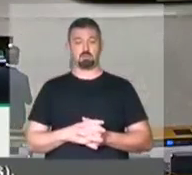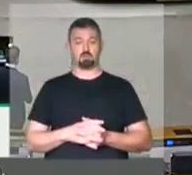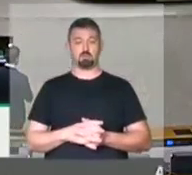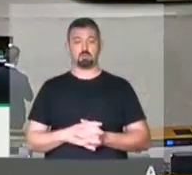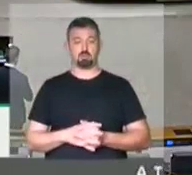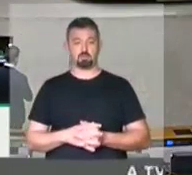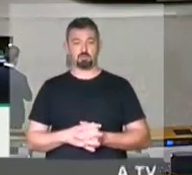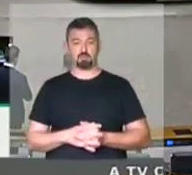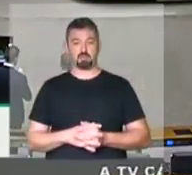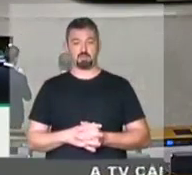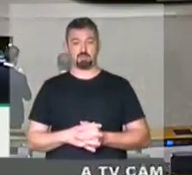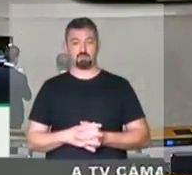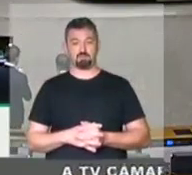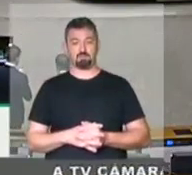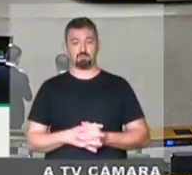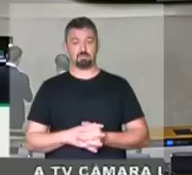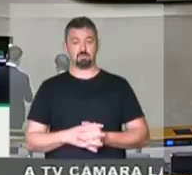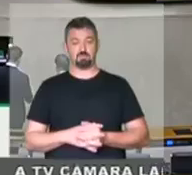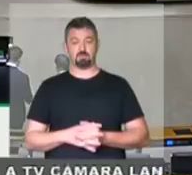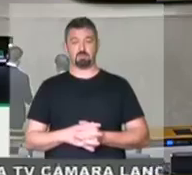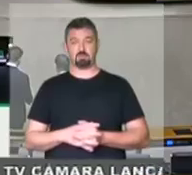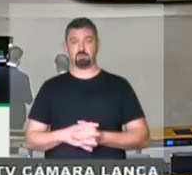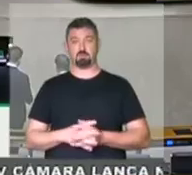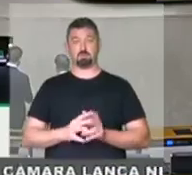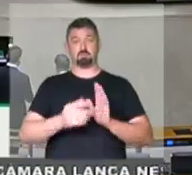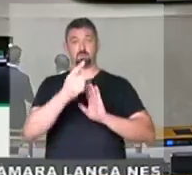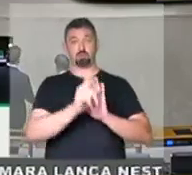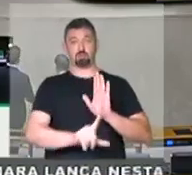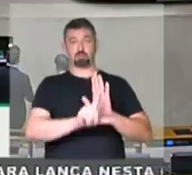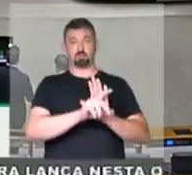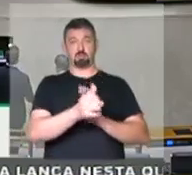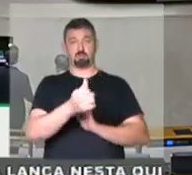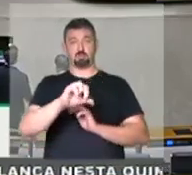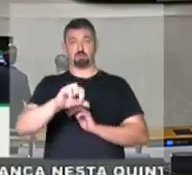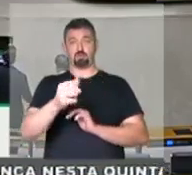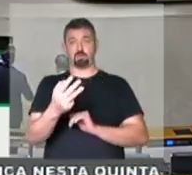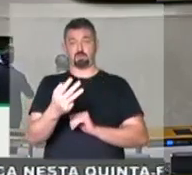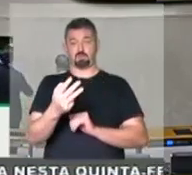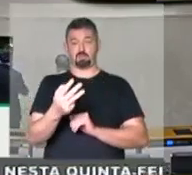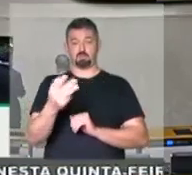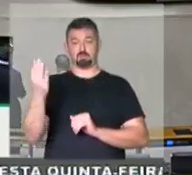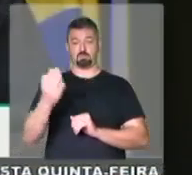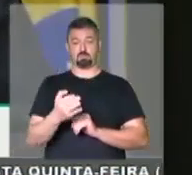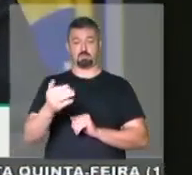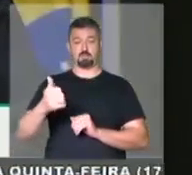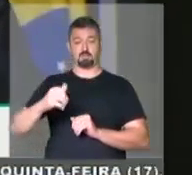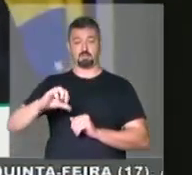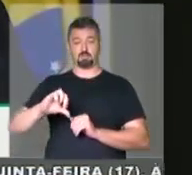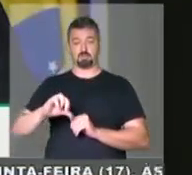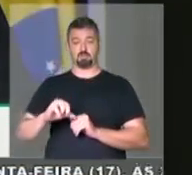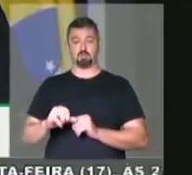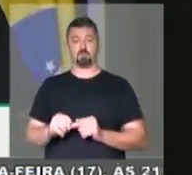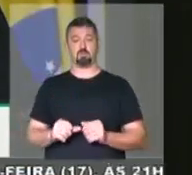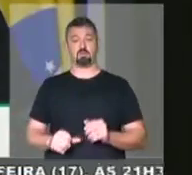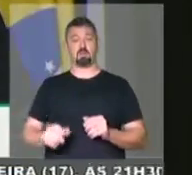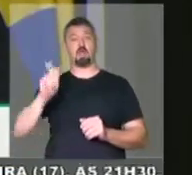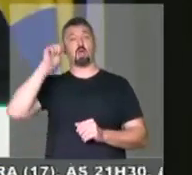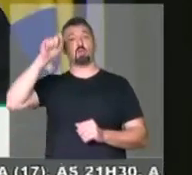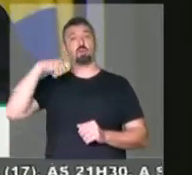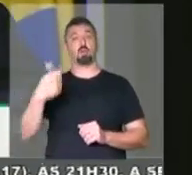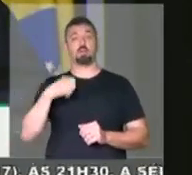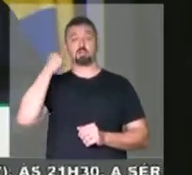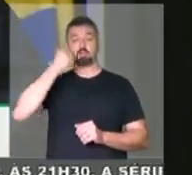Presidente, obrigado. Boa tarde a todos. Se trata do projeto de lei de número 693, 2019, de